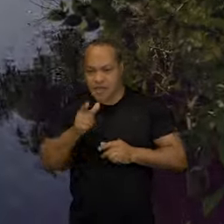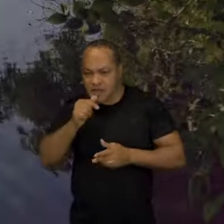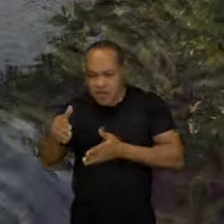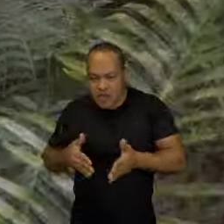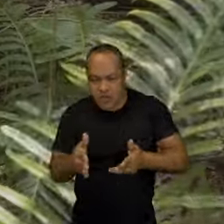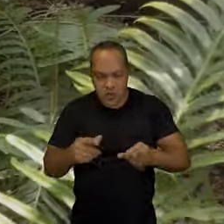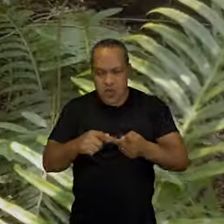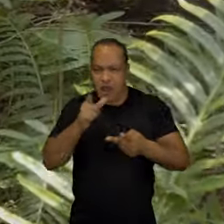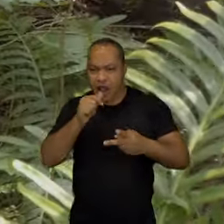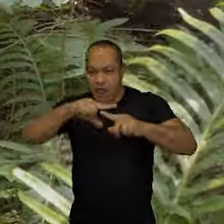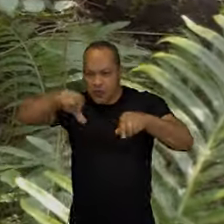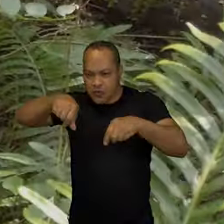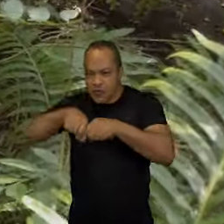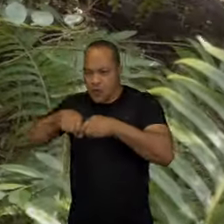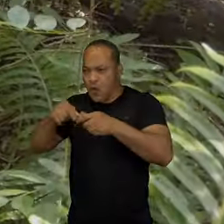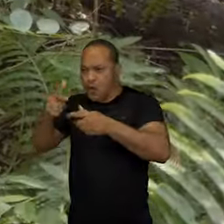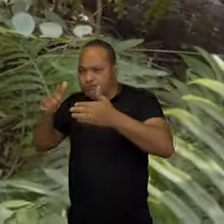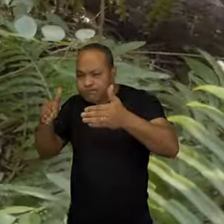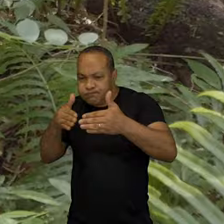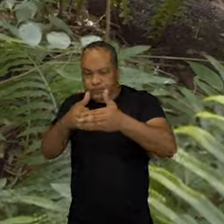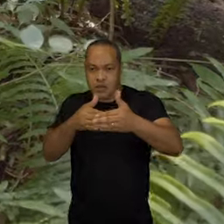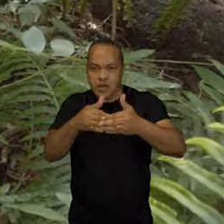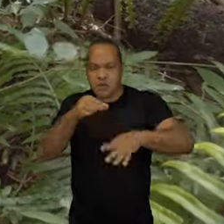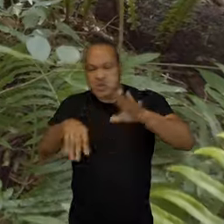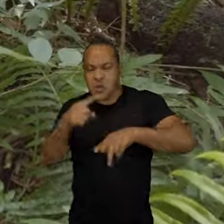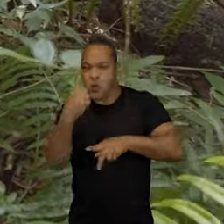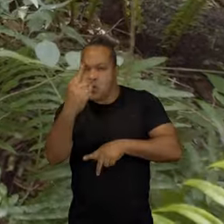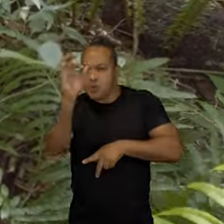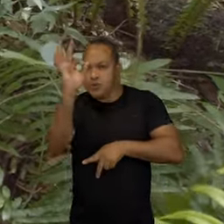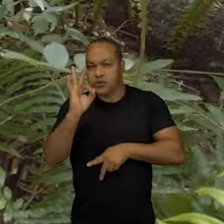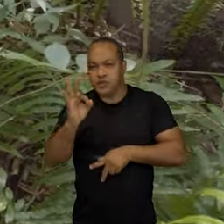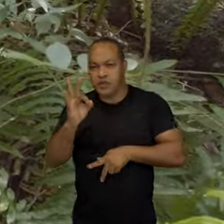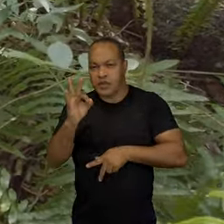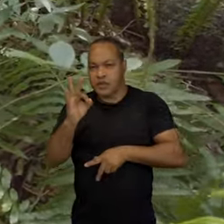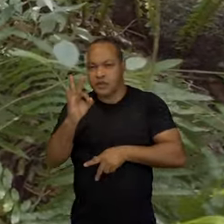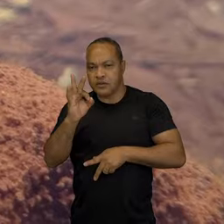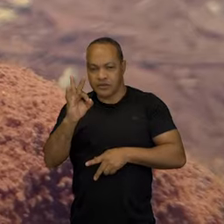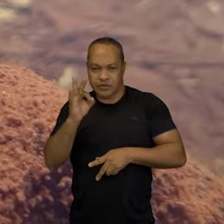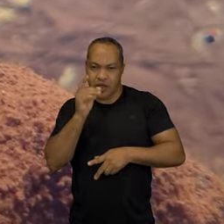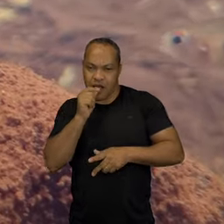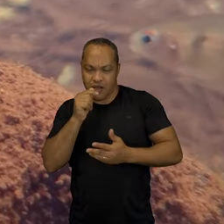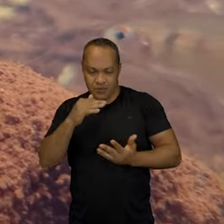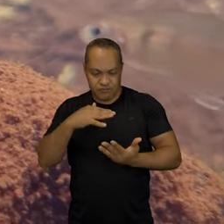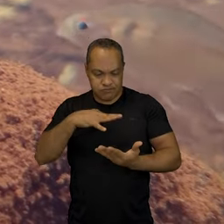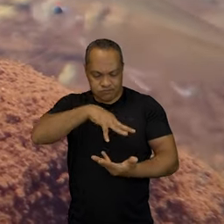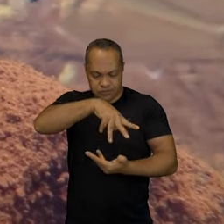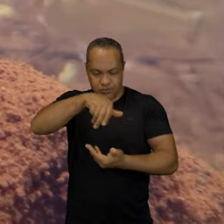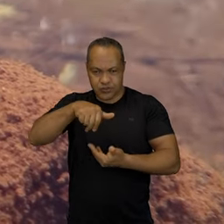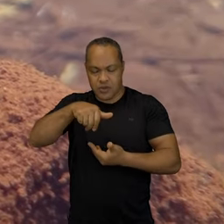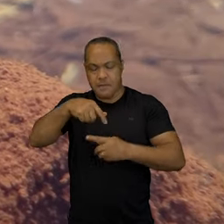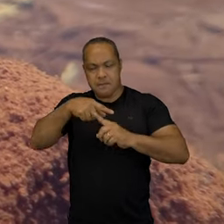Rios, lagos e planícies alagáveis cobrem menos de 1% da superfície do planeta.